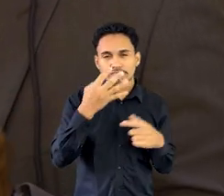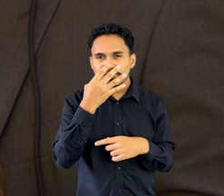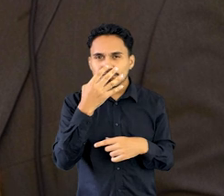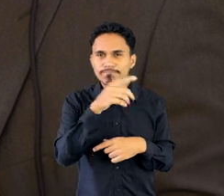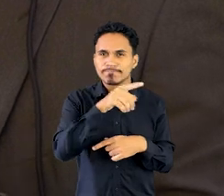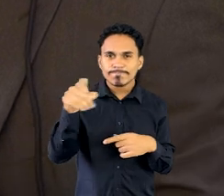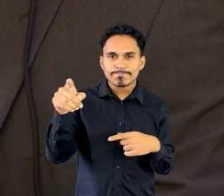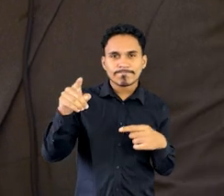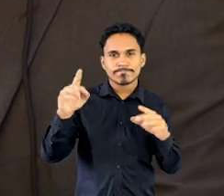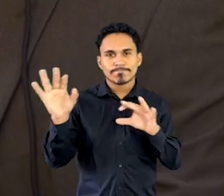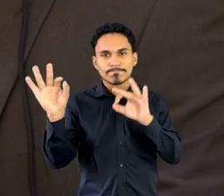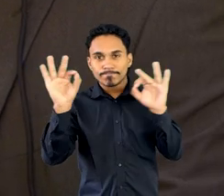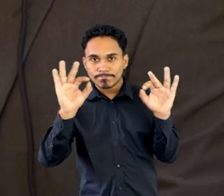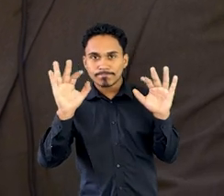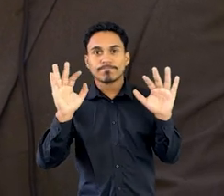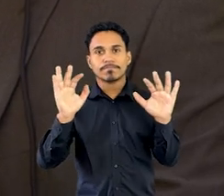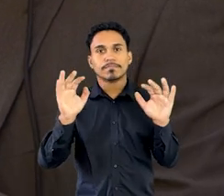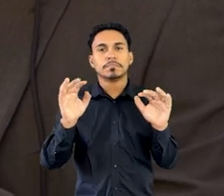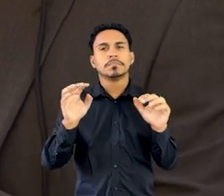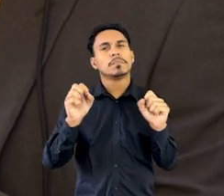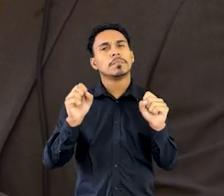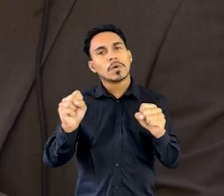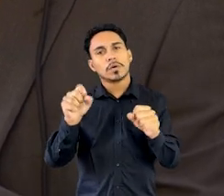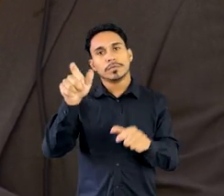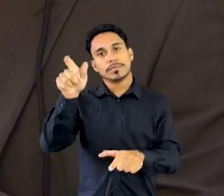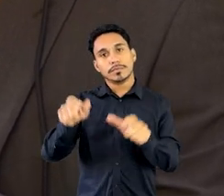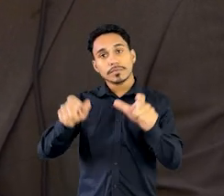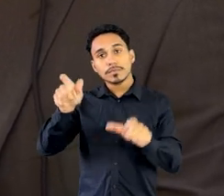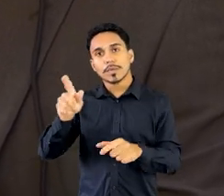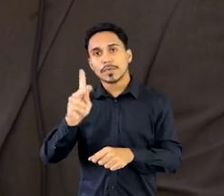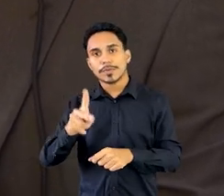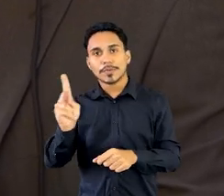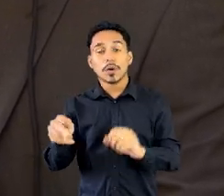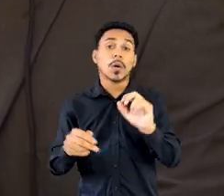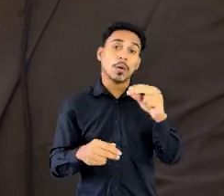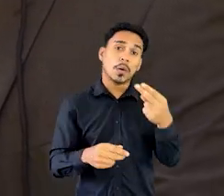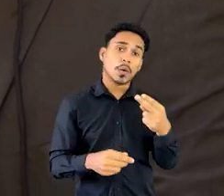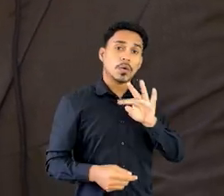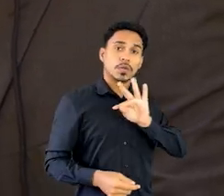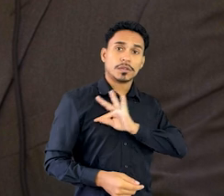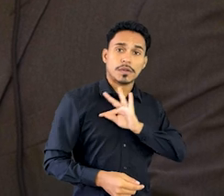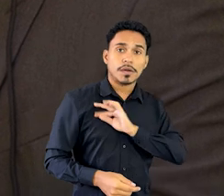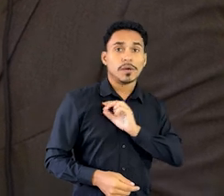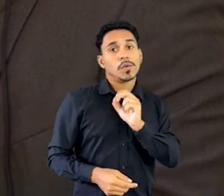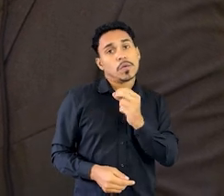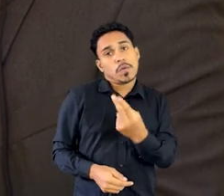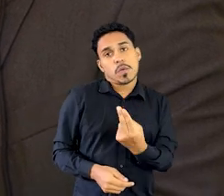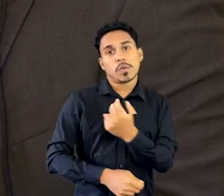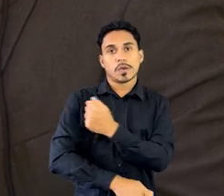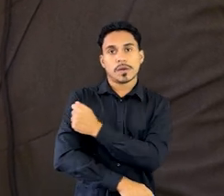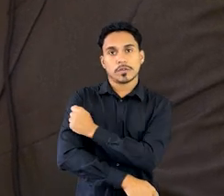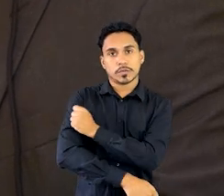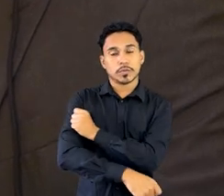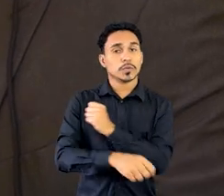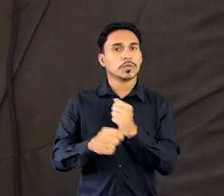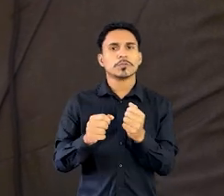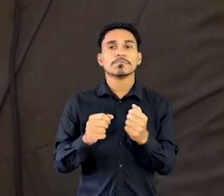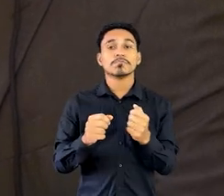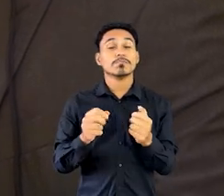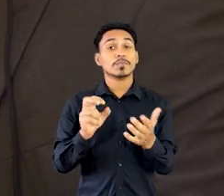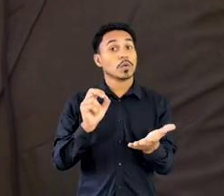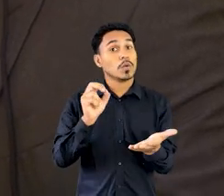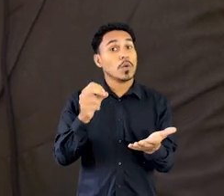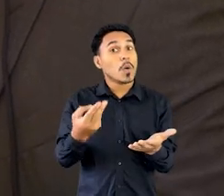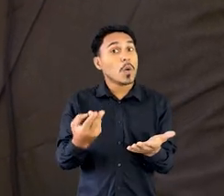ouvindo nos assistindo eh sejam eles os professores os técnicos os estudantes ou